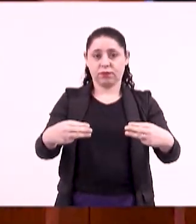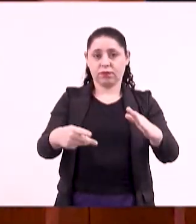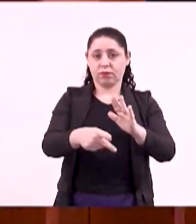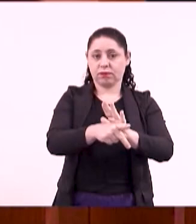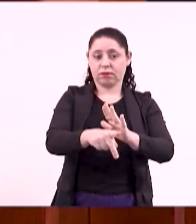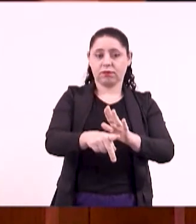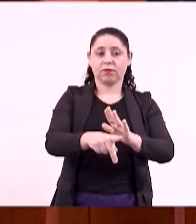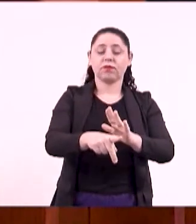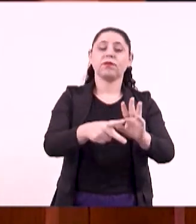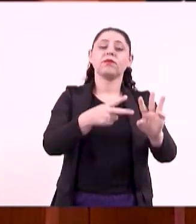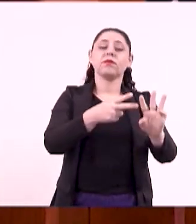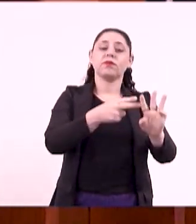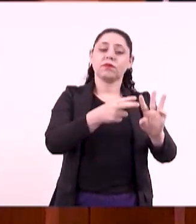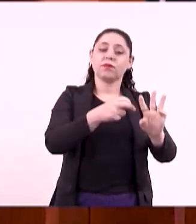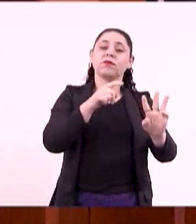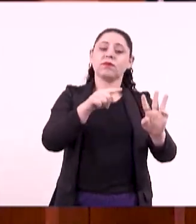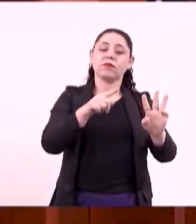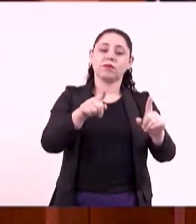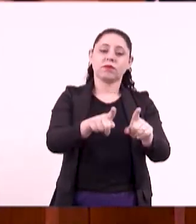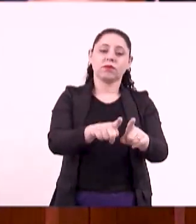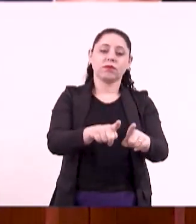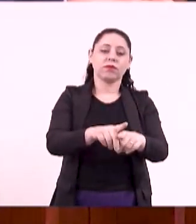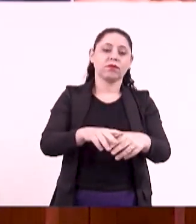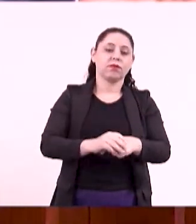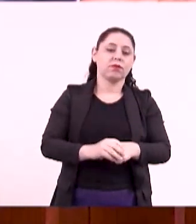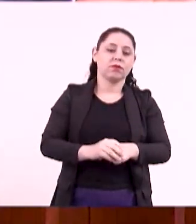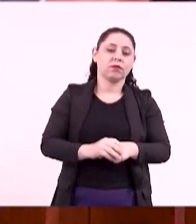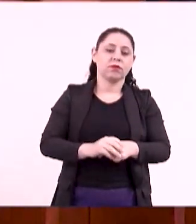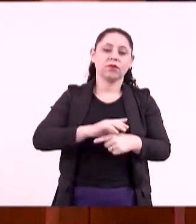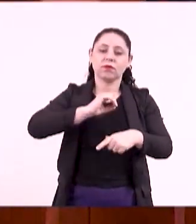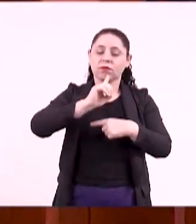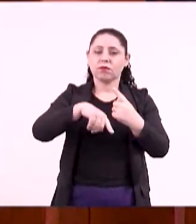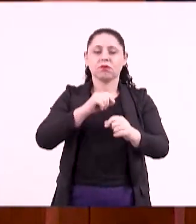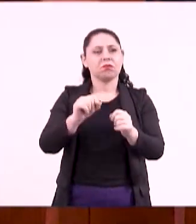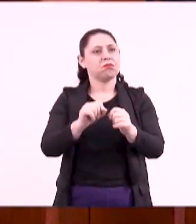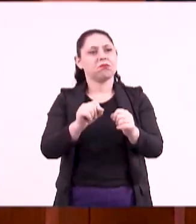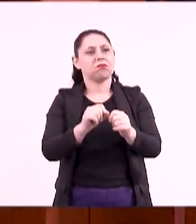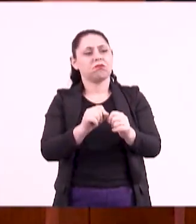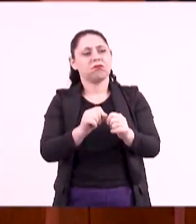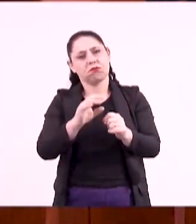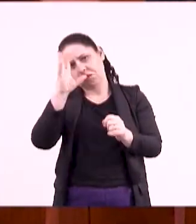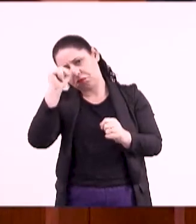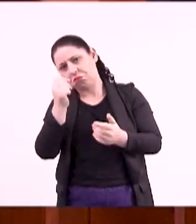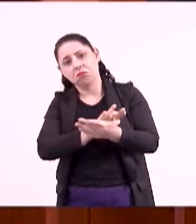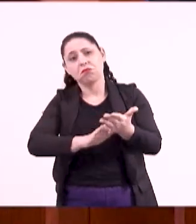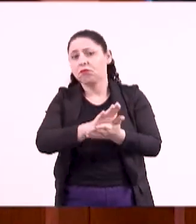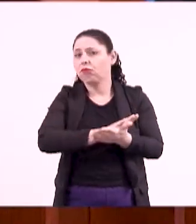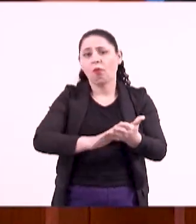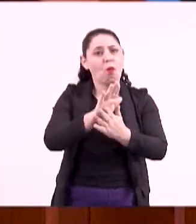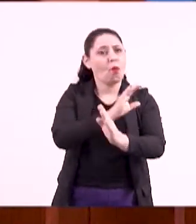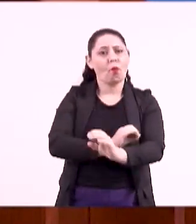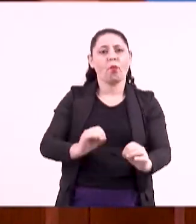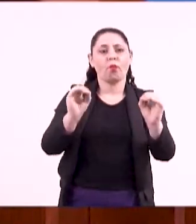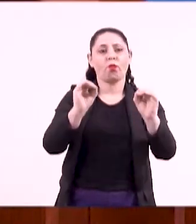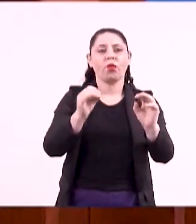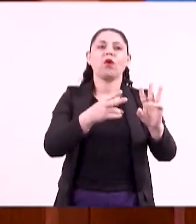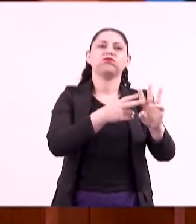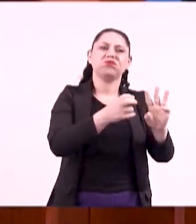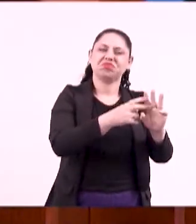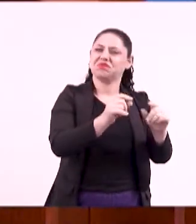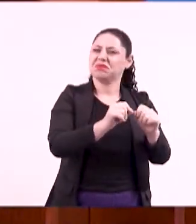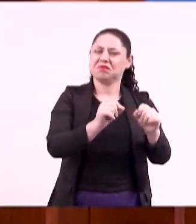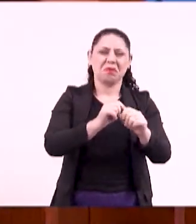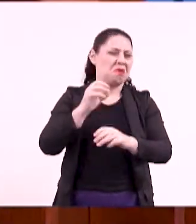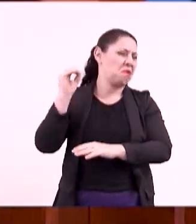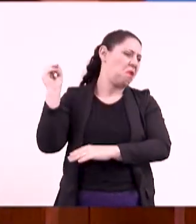do indigenista, e saiu daqui sem resolver nada. Os índios estão fazendo